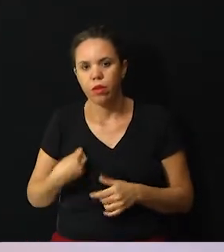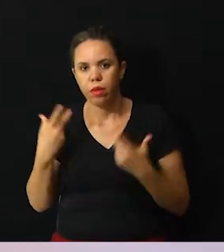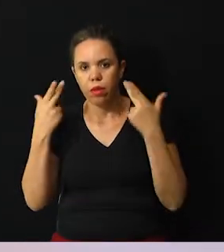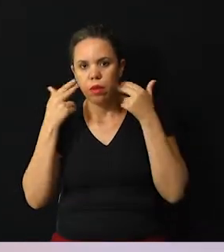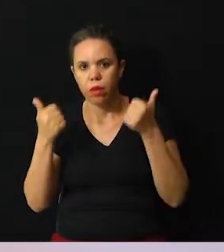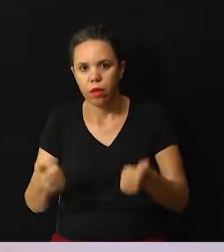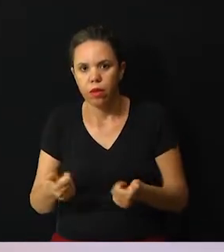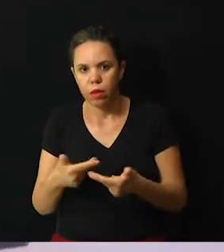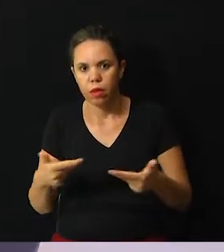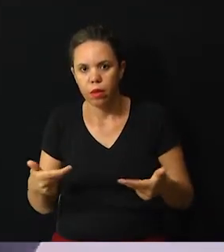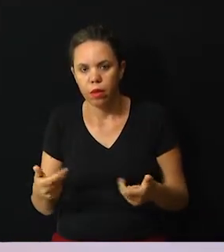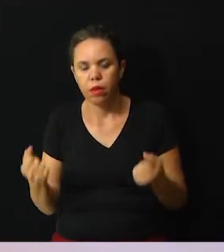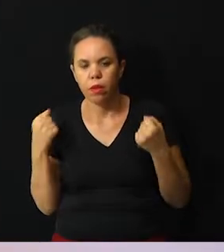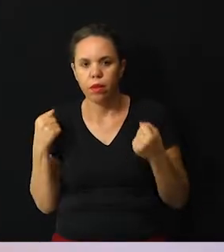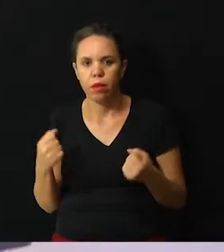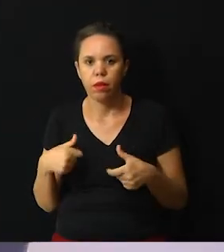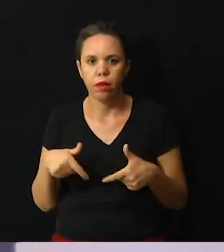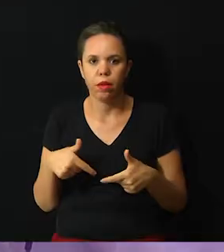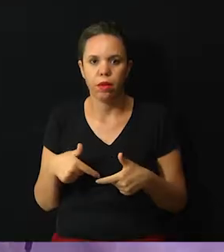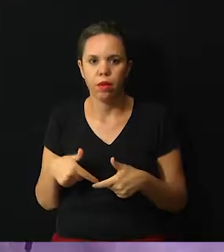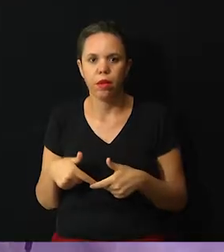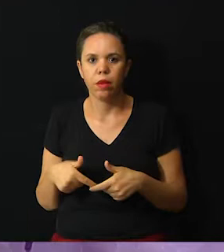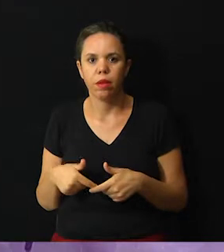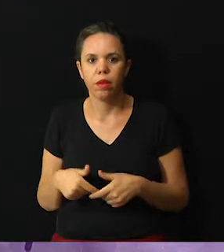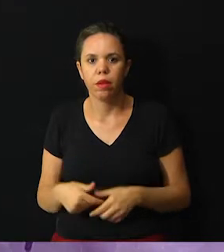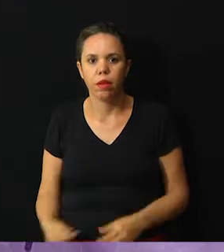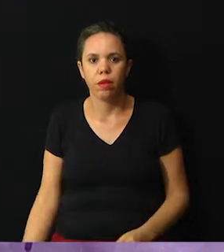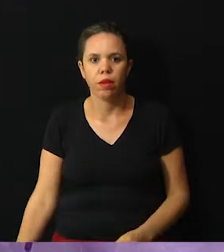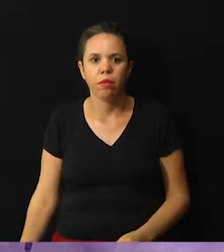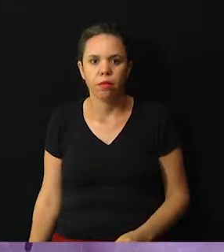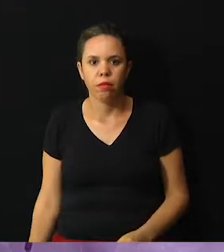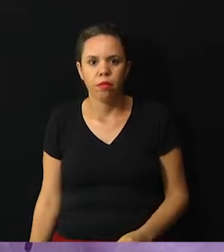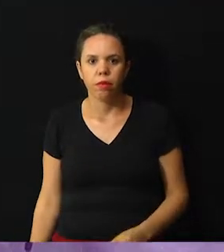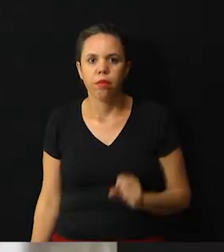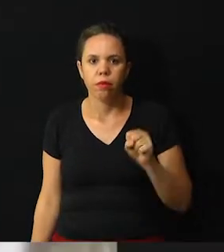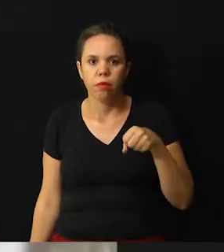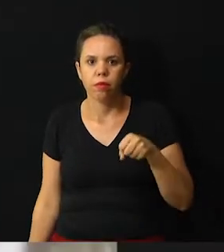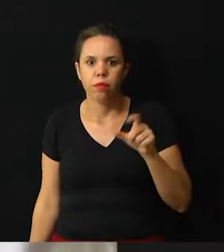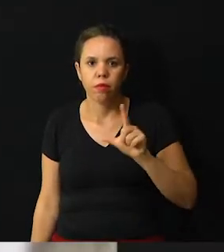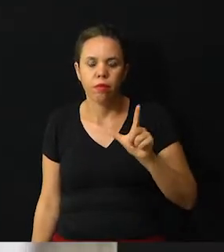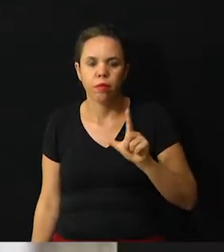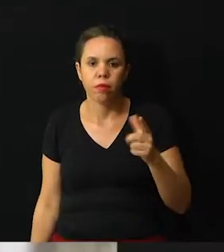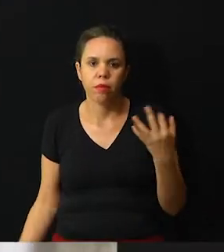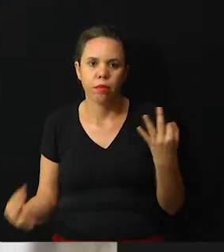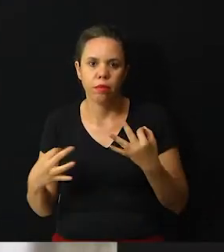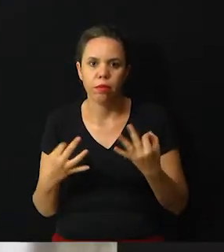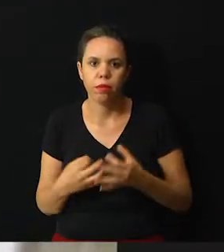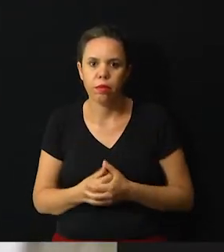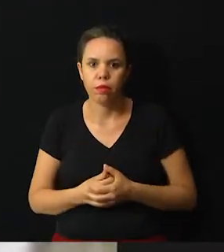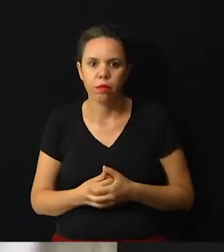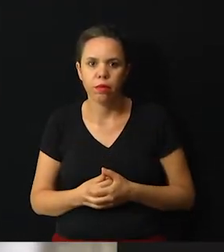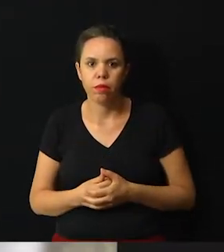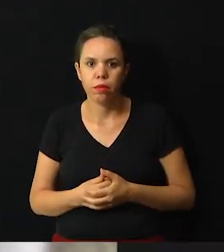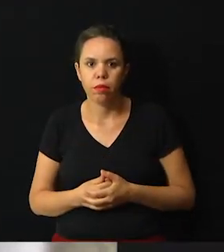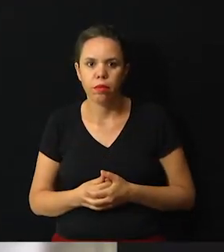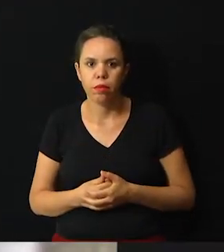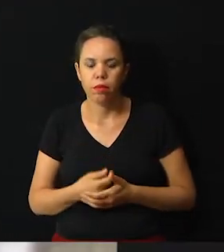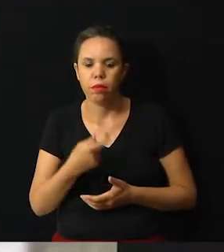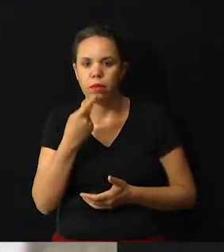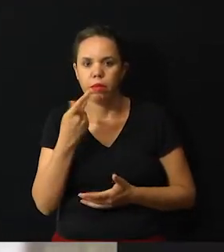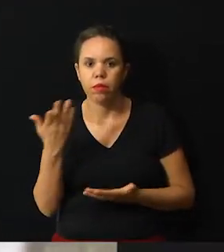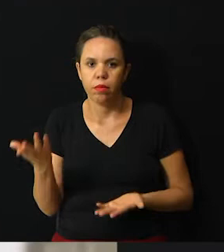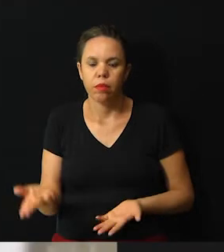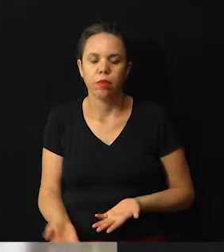vida normal, fazer as suas atividades, trabalhar. Tem, lógico, perfeitamente. A gente, como falei para você,